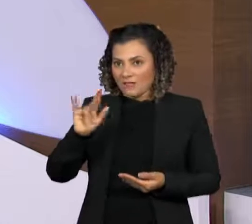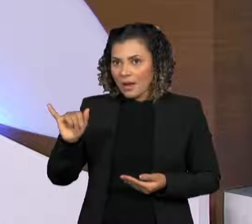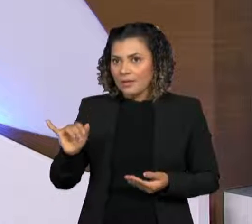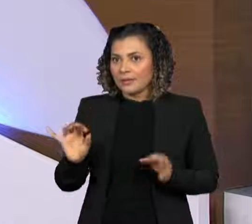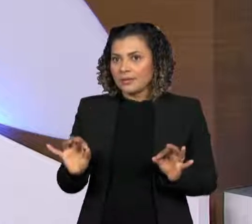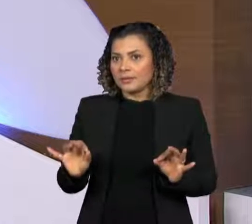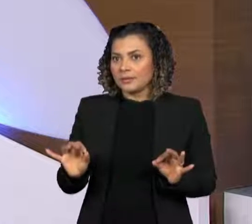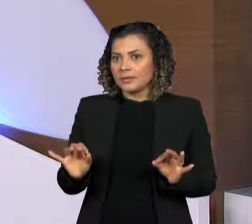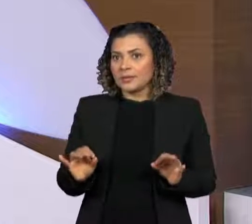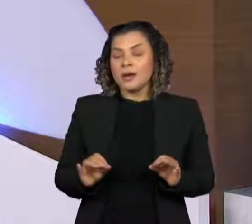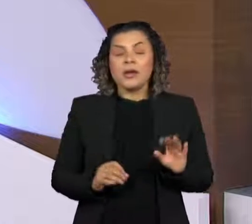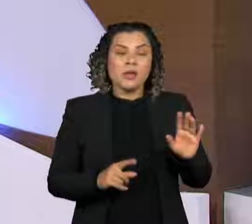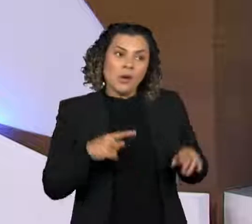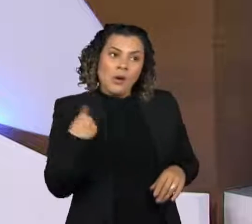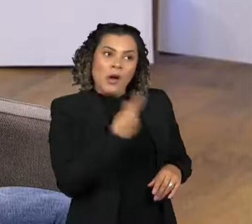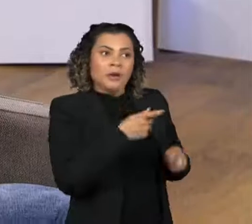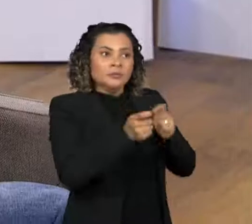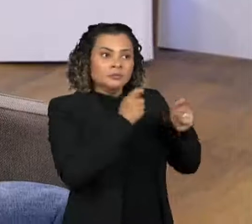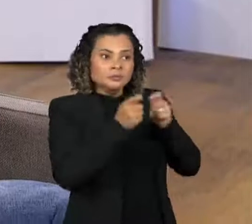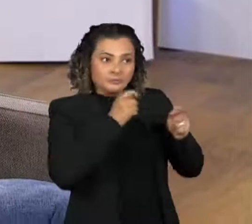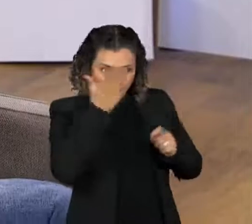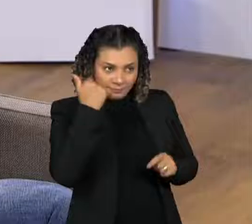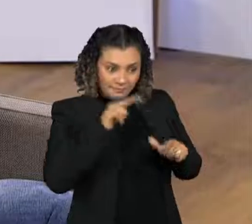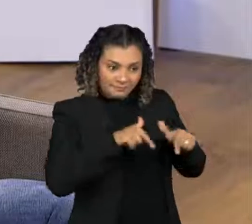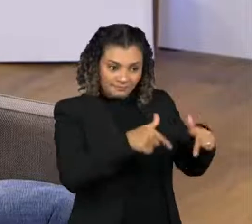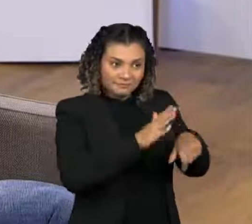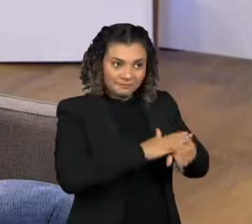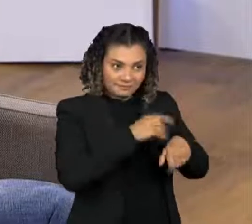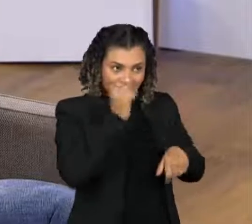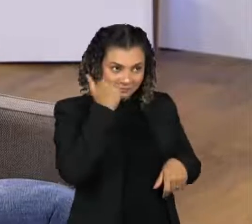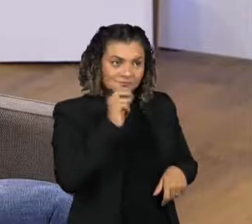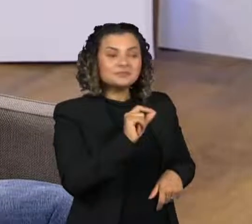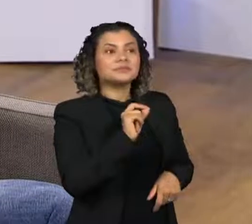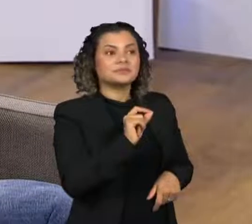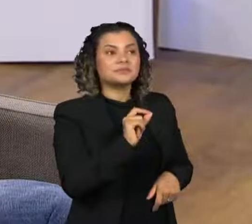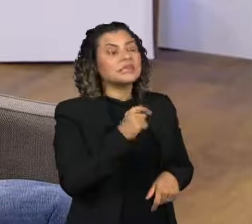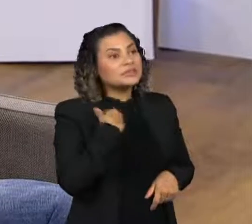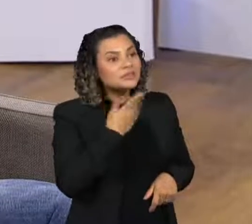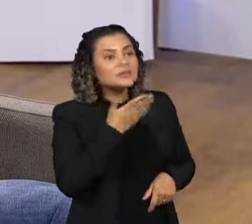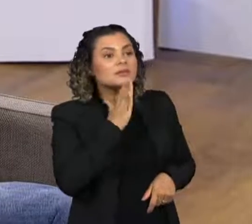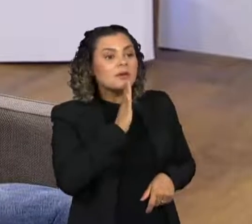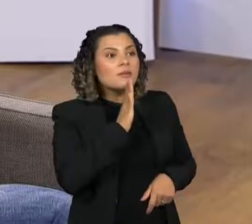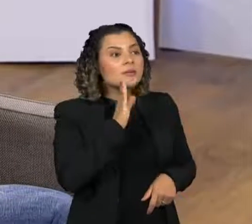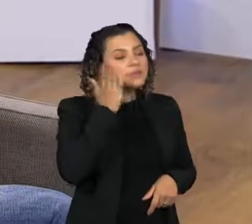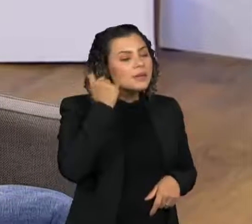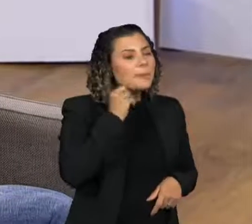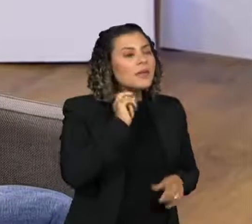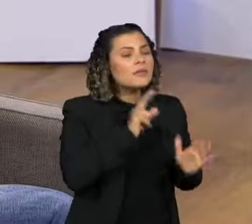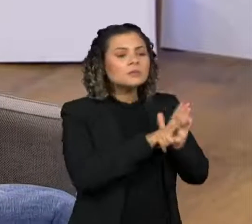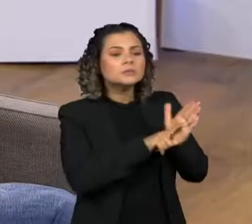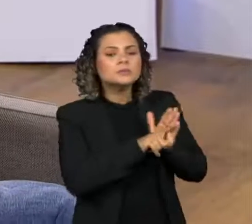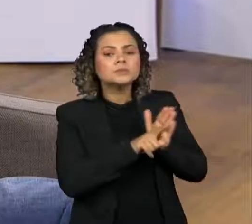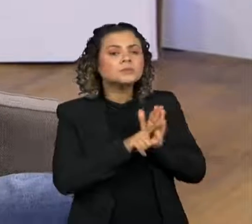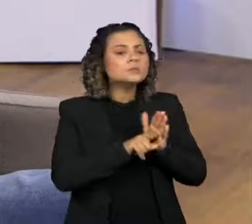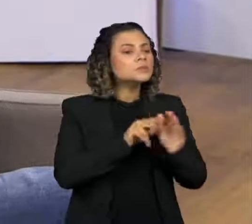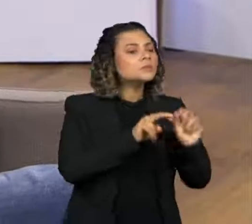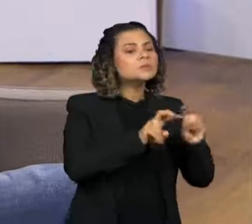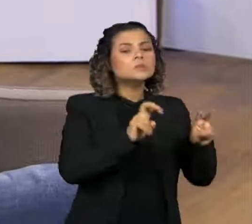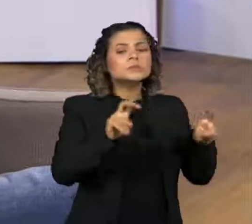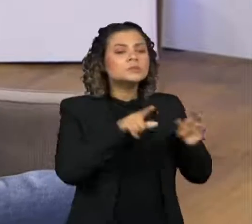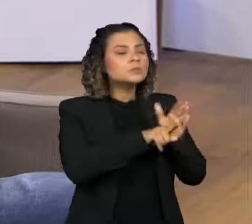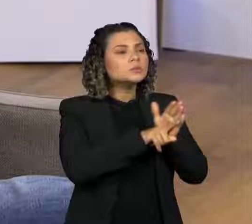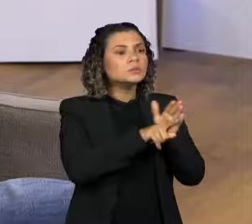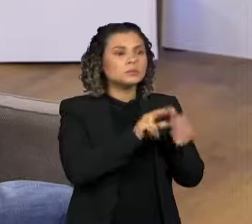imprensa tradicional? que nós, como imprensa, devemos fazer é começar a tomar conhecimento dele. Não é? É claro que